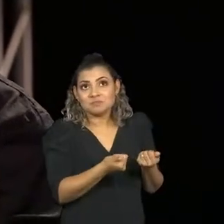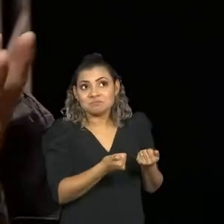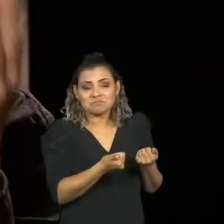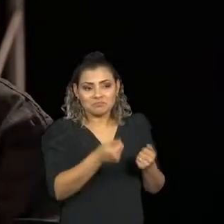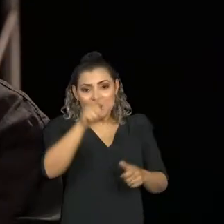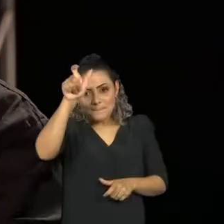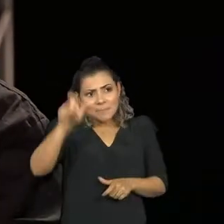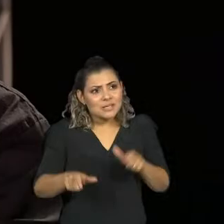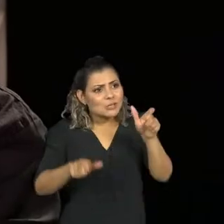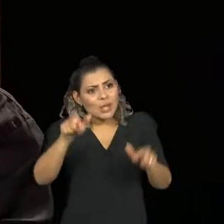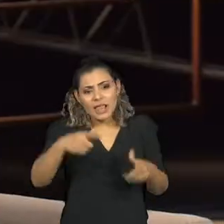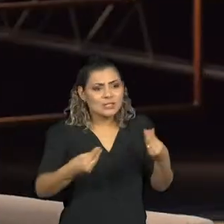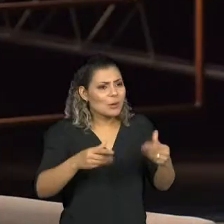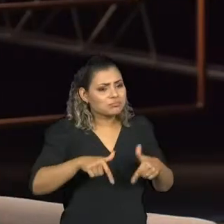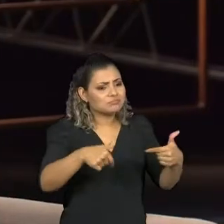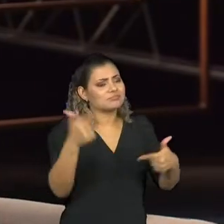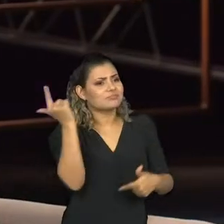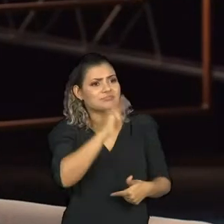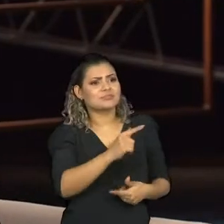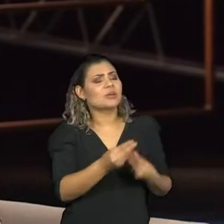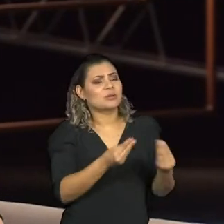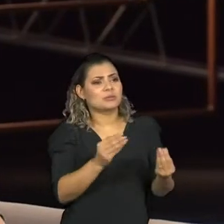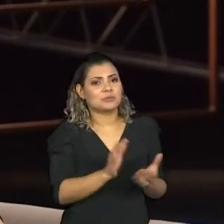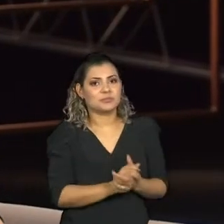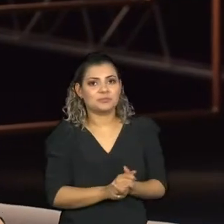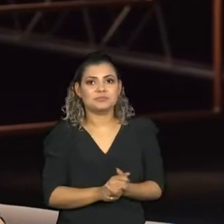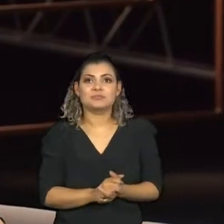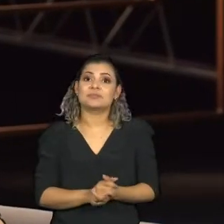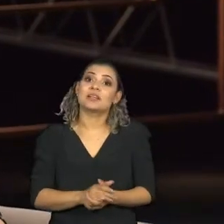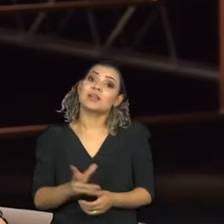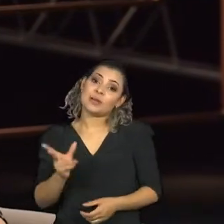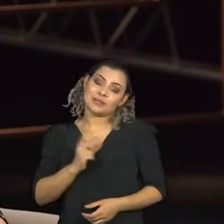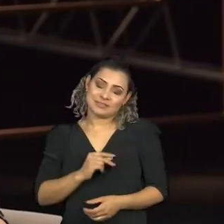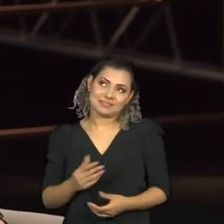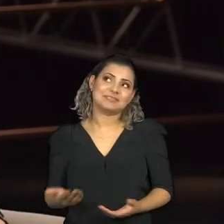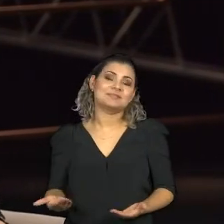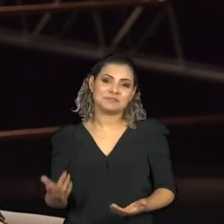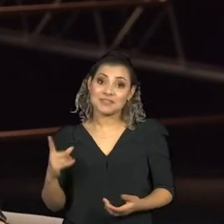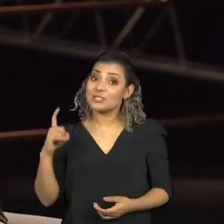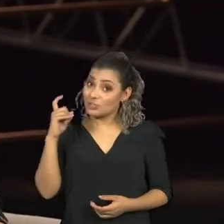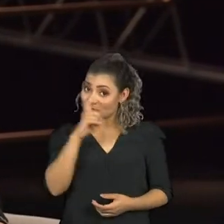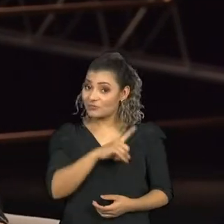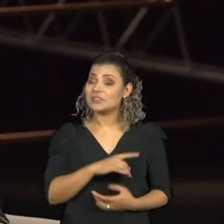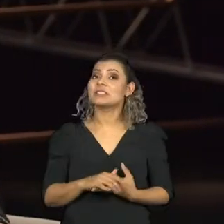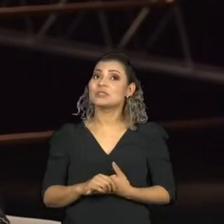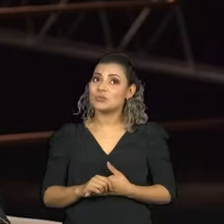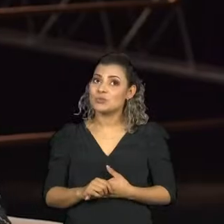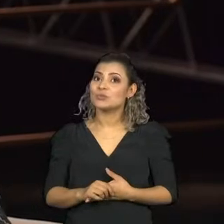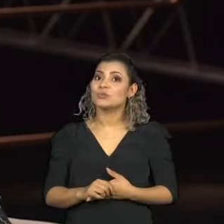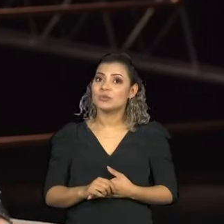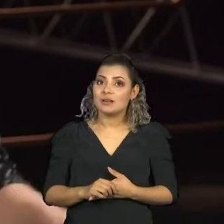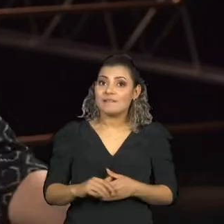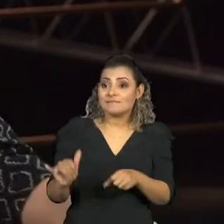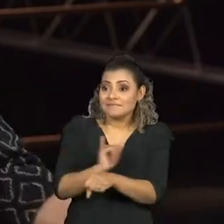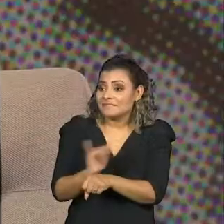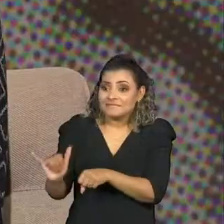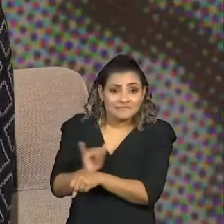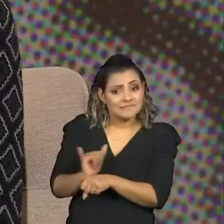um personagem toda semana? Elas existiam, né? O difícil era correr atrás